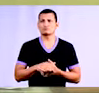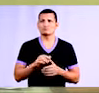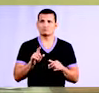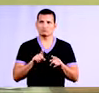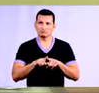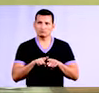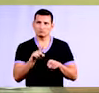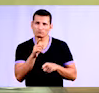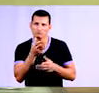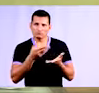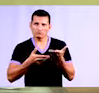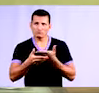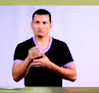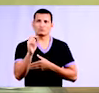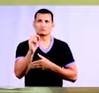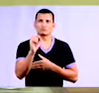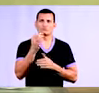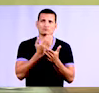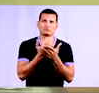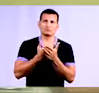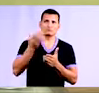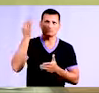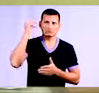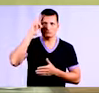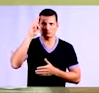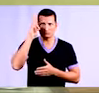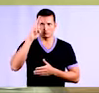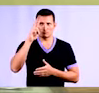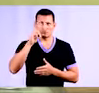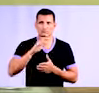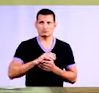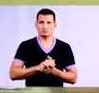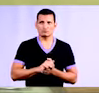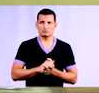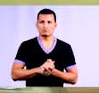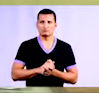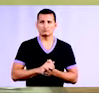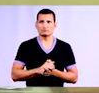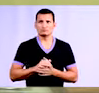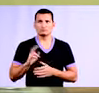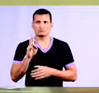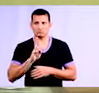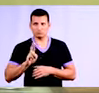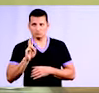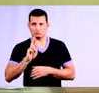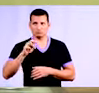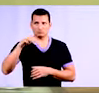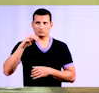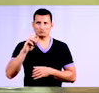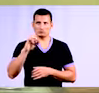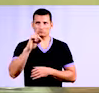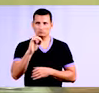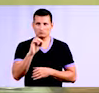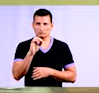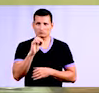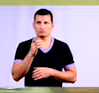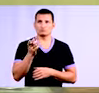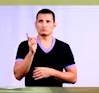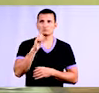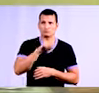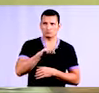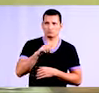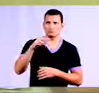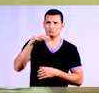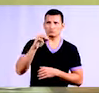relacionar com o que nós falamos na aula passada, sobre, lembra do modo usuário e o modo núcleo? Então, o